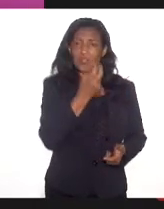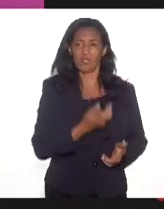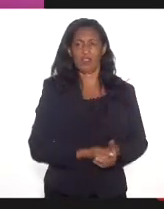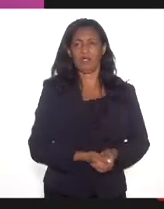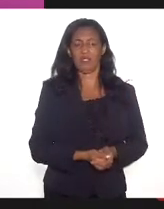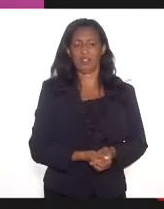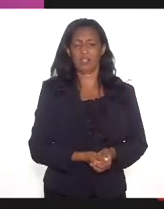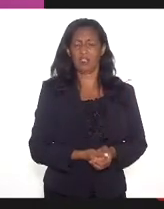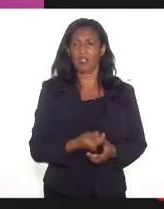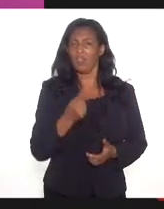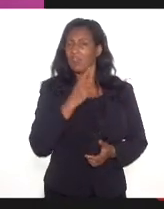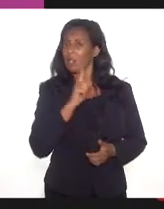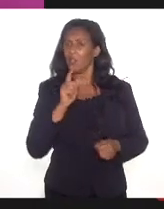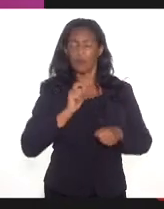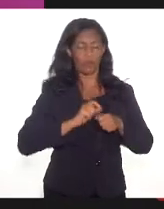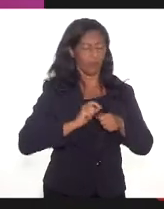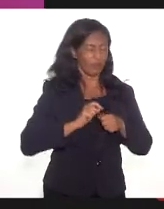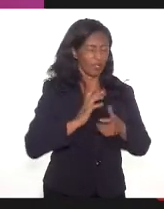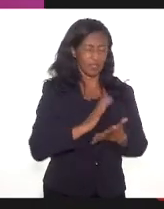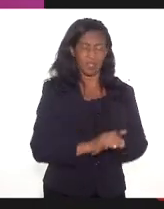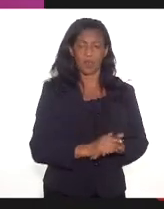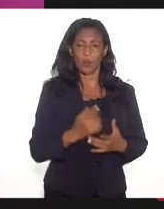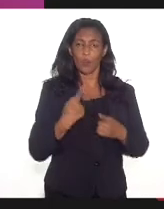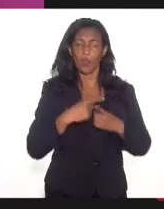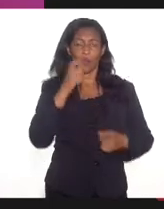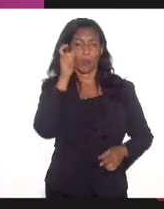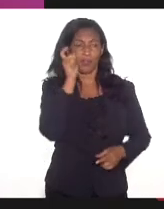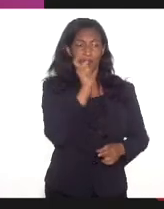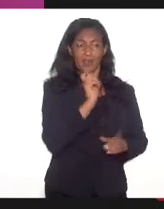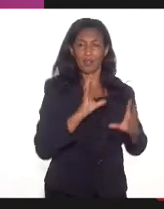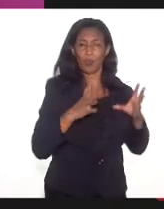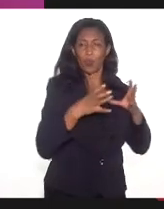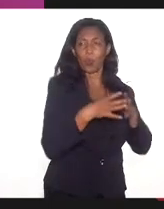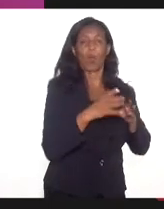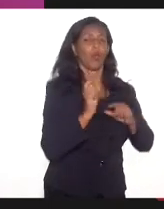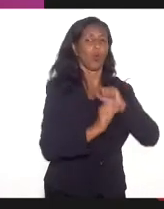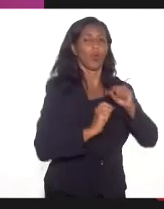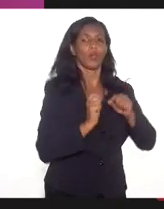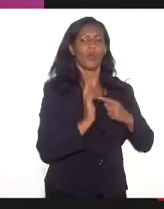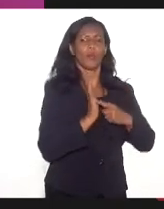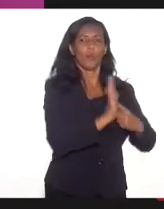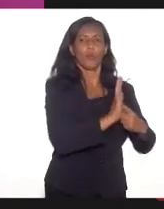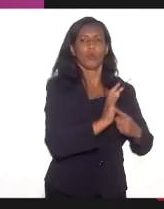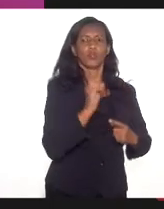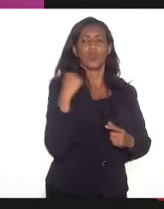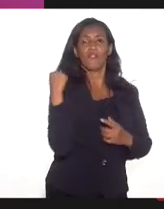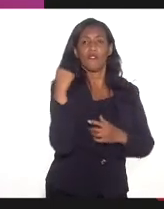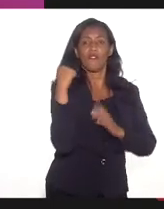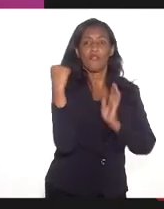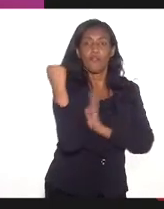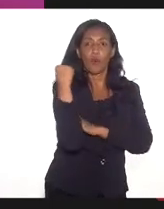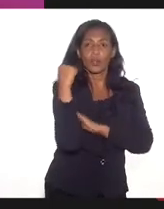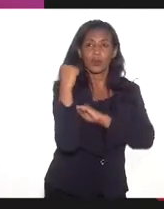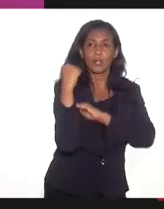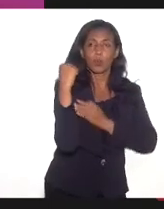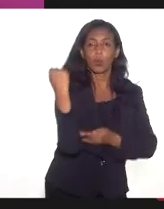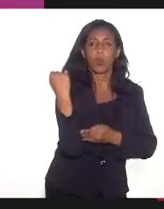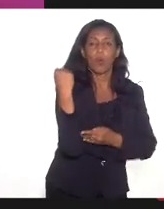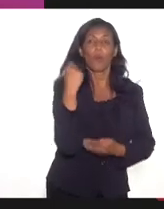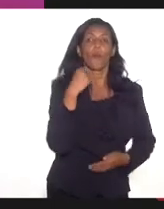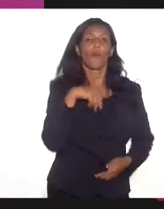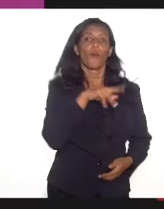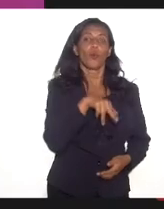não vão fazer porque o interesse ali é mostrar a força é mostrar que quem tem